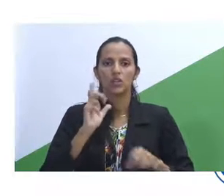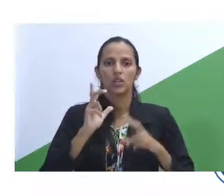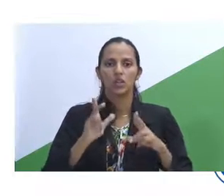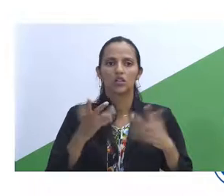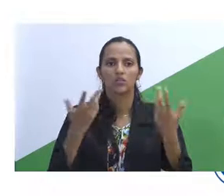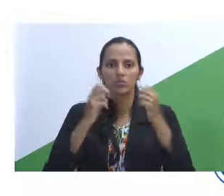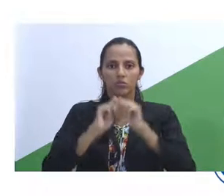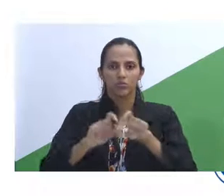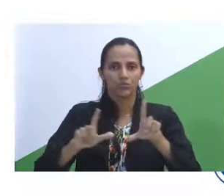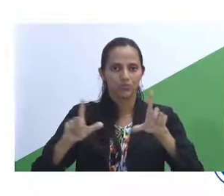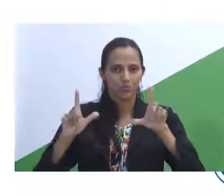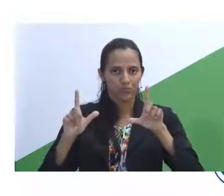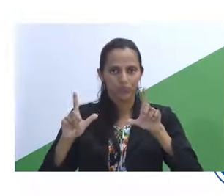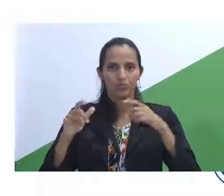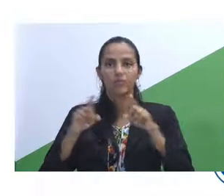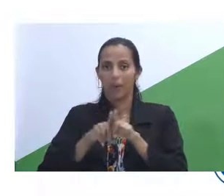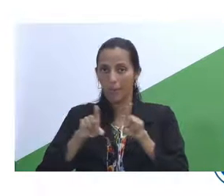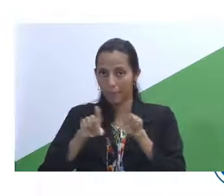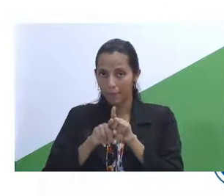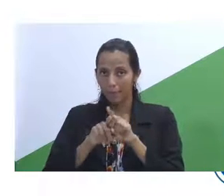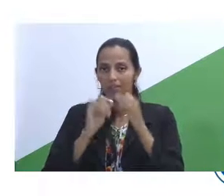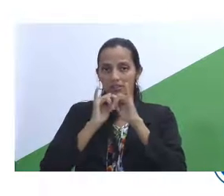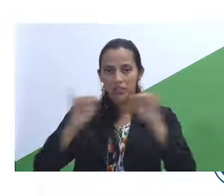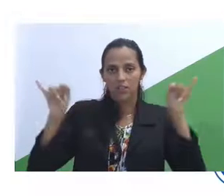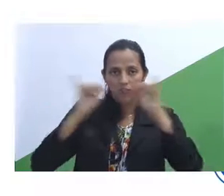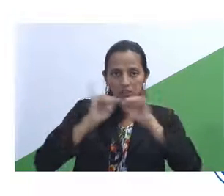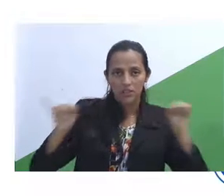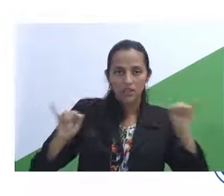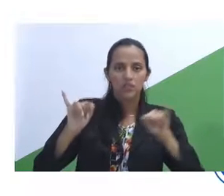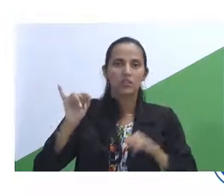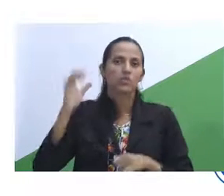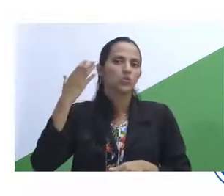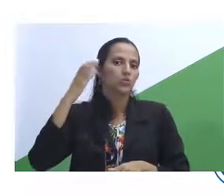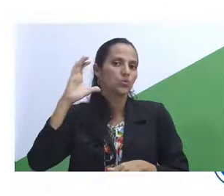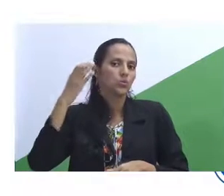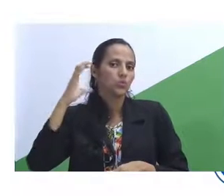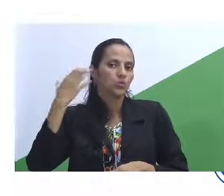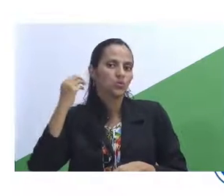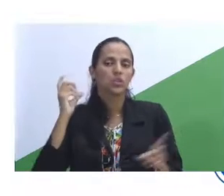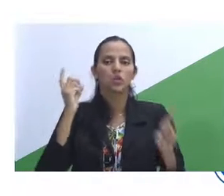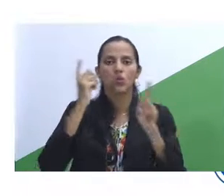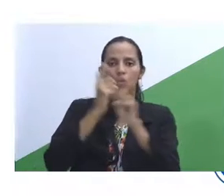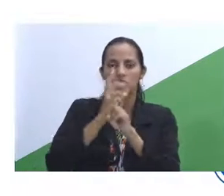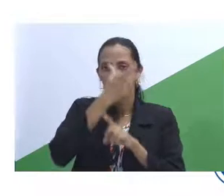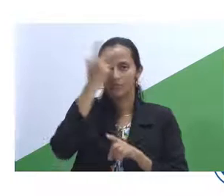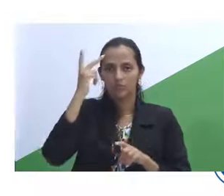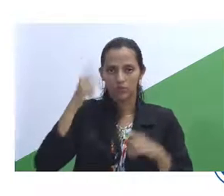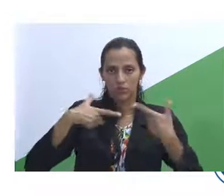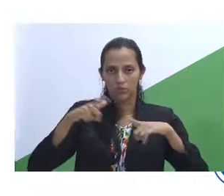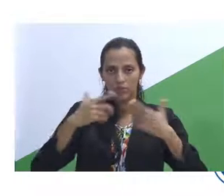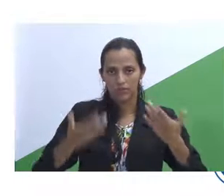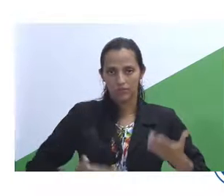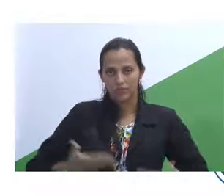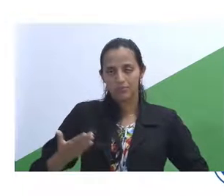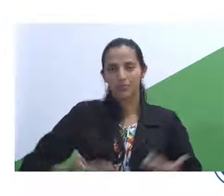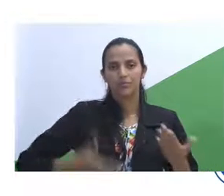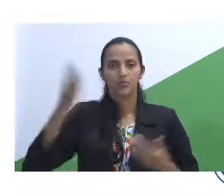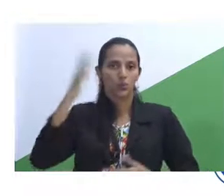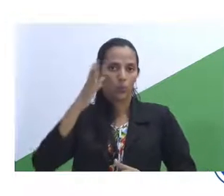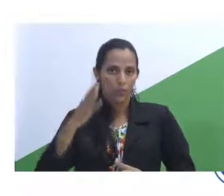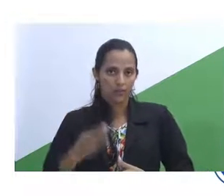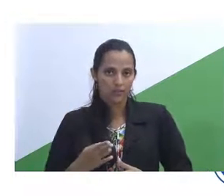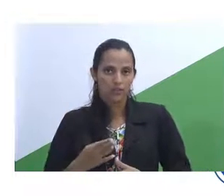trabalhadores pela rádio e por meio de grandes encontros do presidente com os trabalhadores do Brasil. Em datas